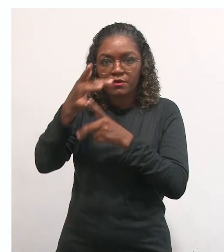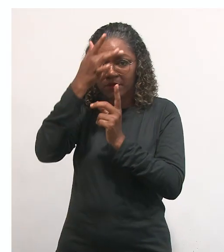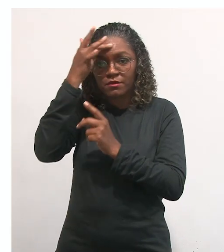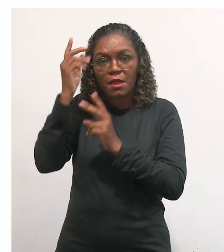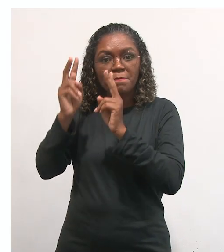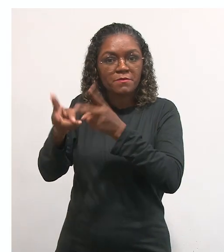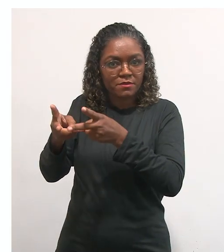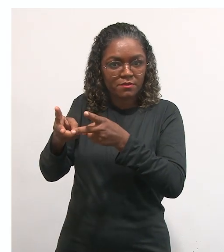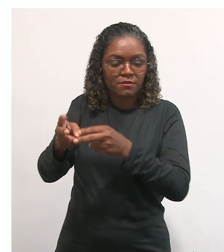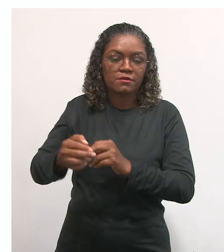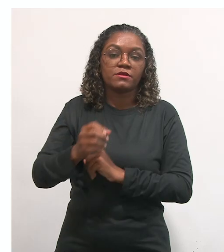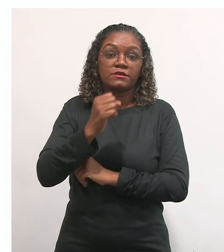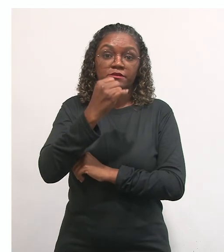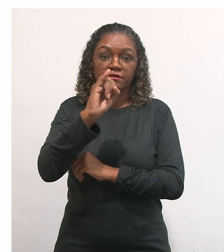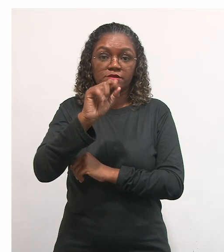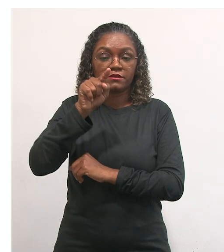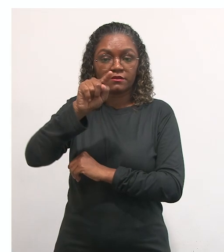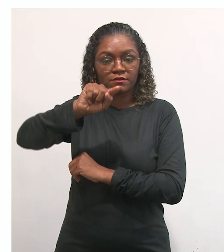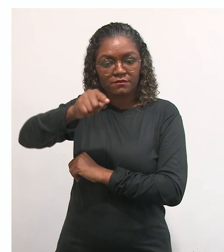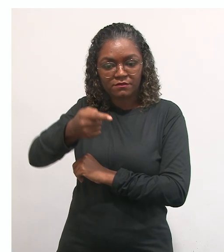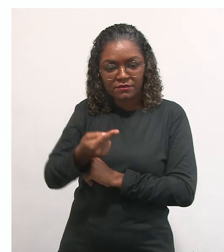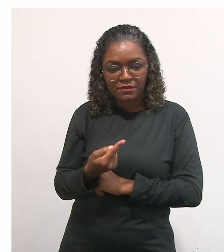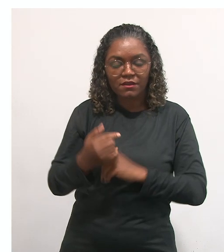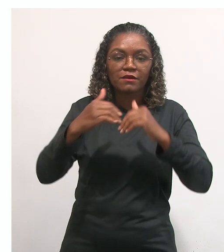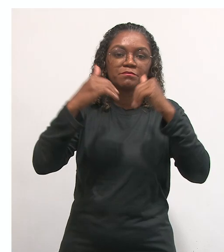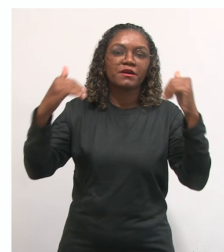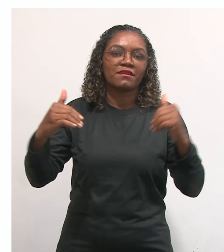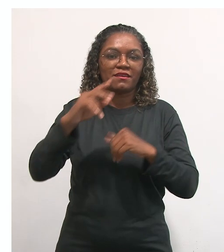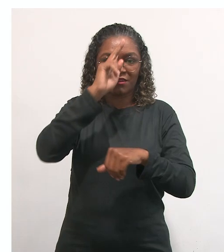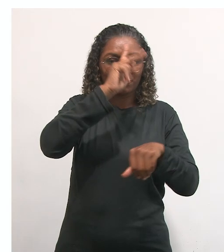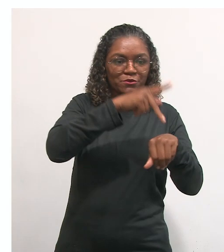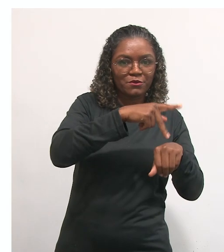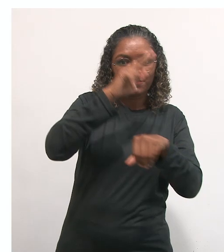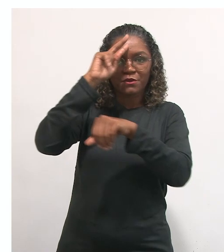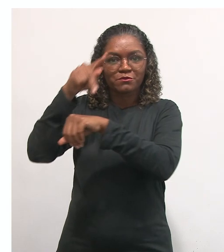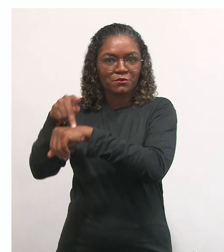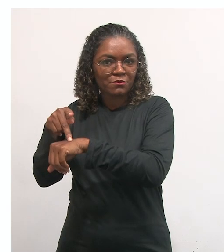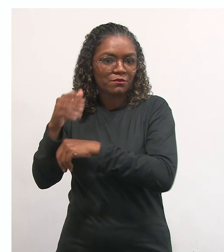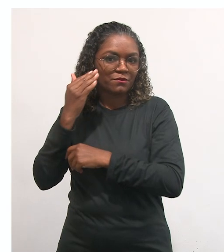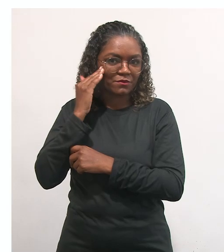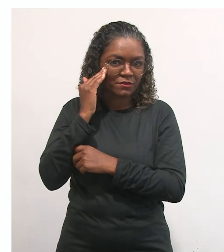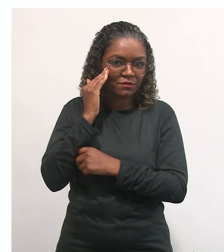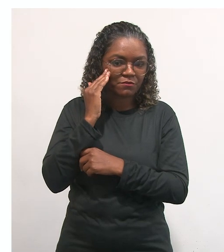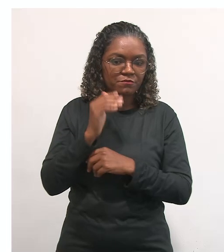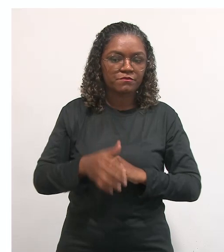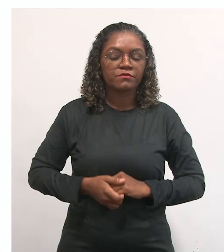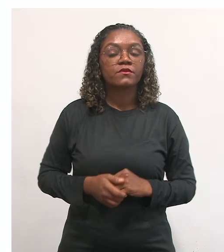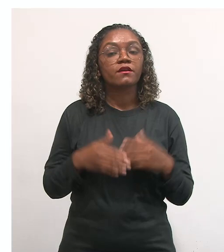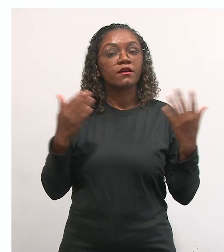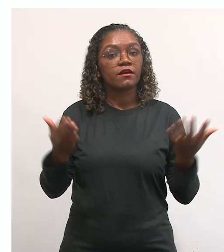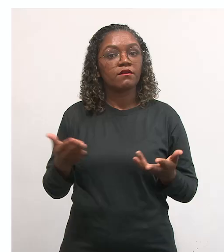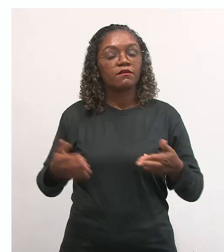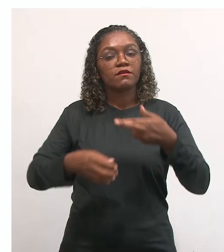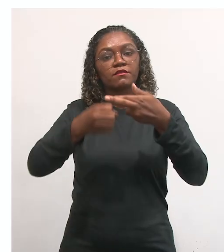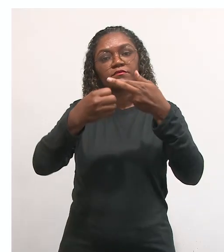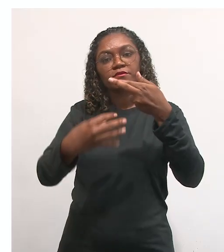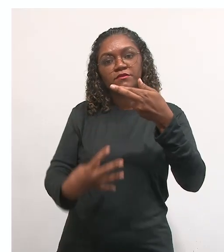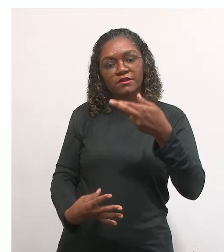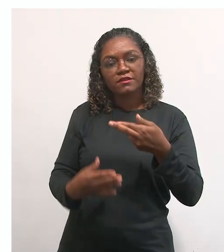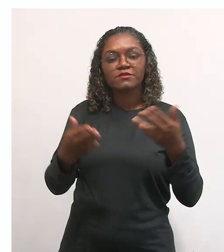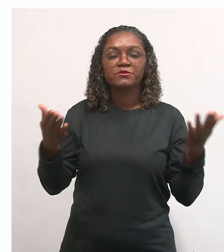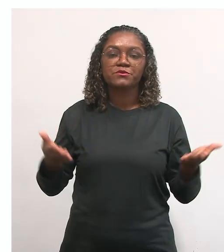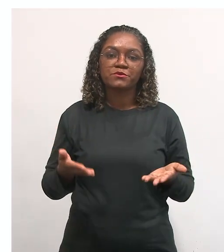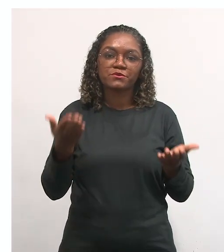ponto e vírgula aqui ó que separa entre um autor e o outro autor tá E aqui eu trago as